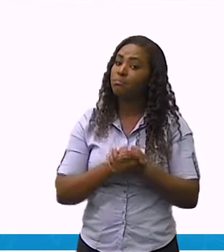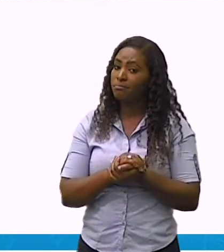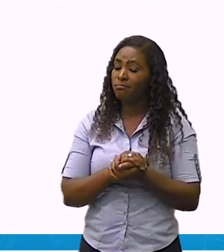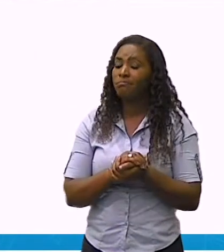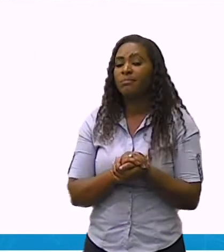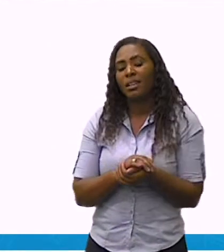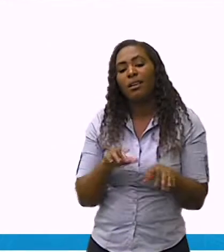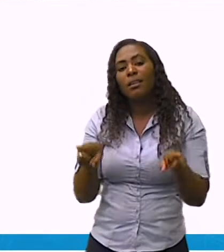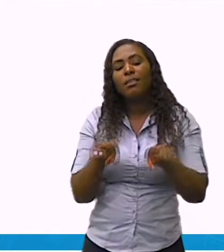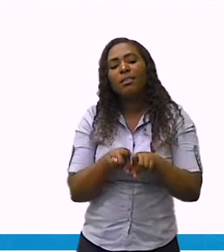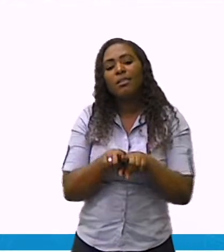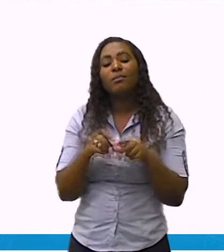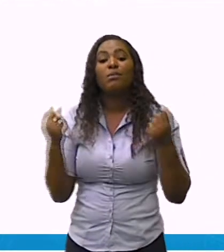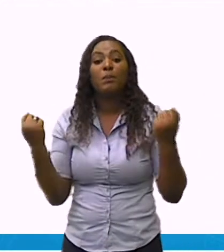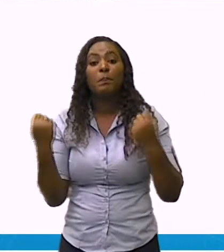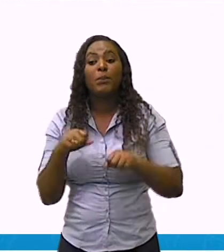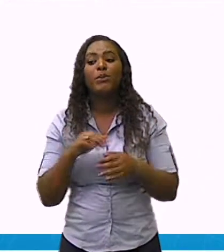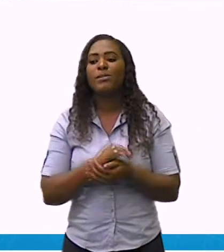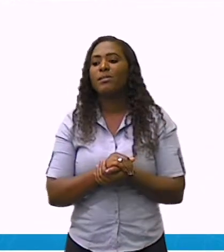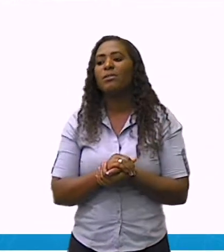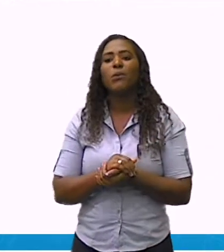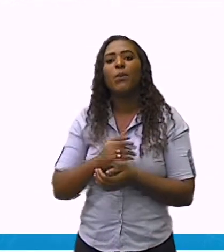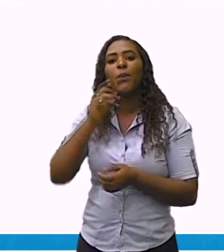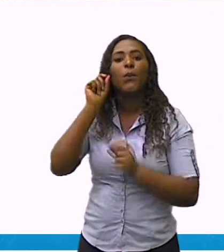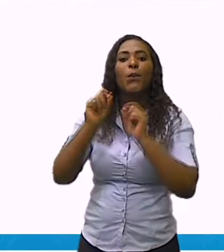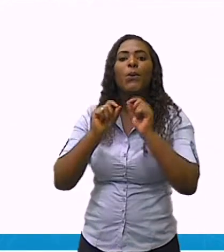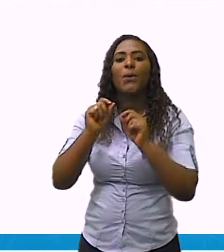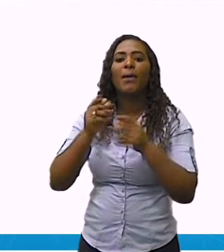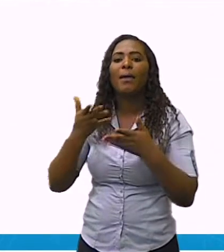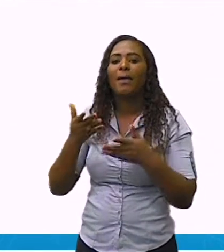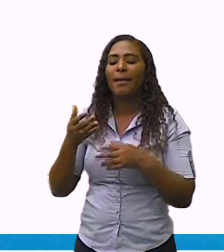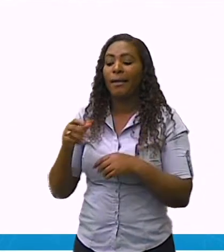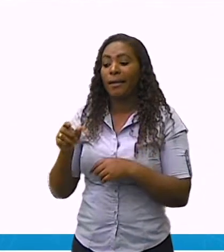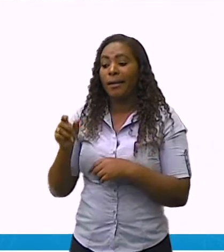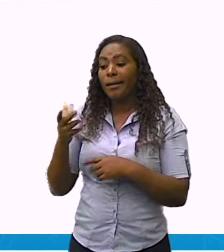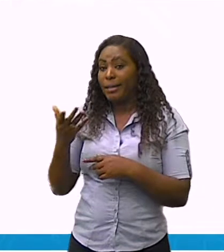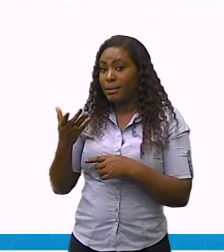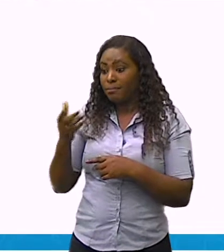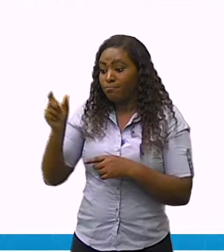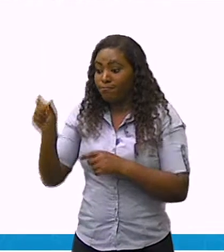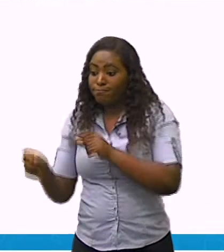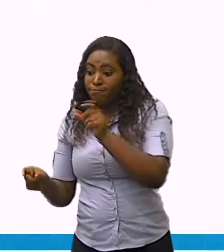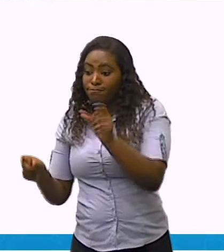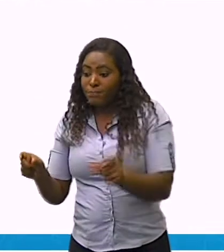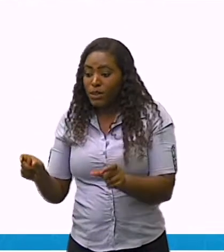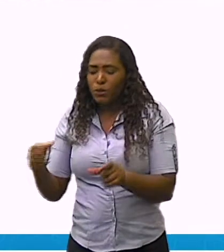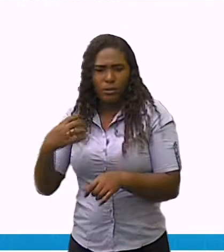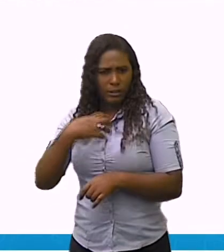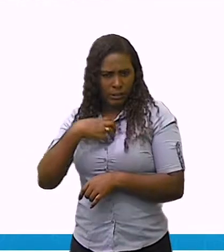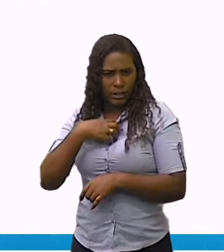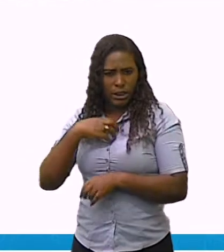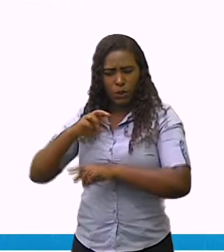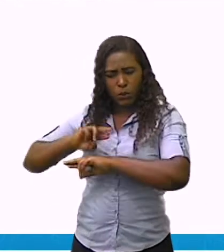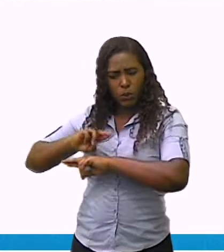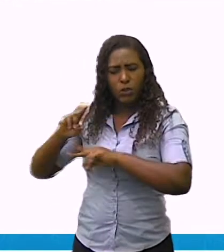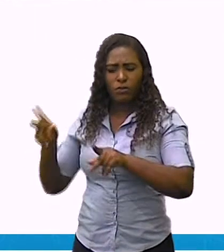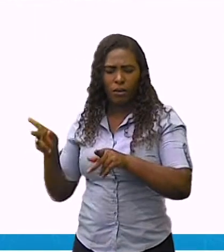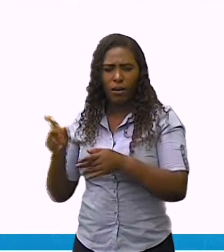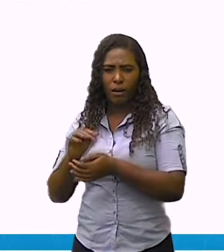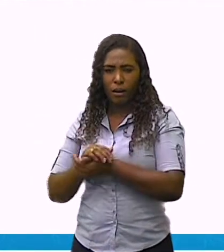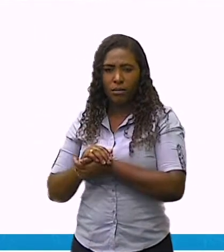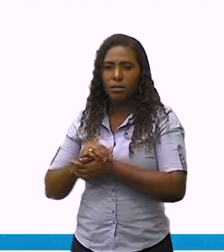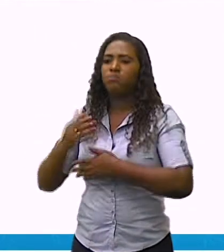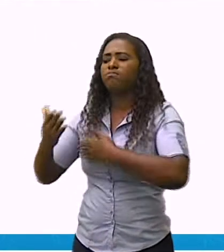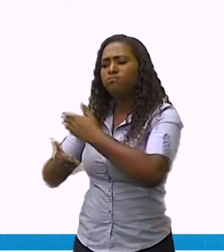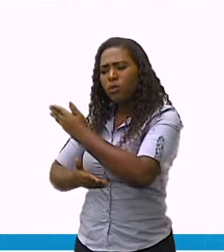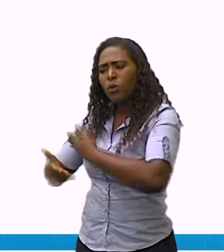possibilidade de conviver com diferentes situações, usando, por exemplo, as